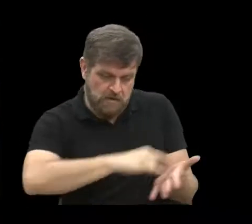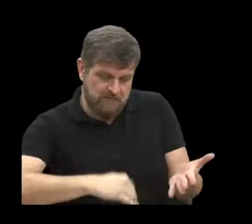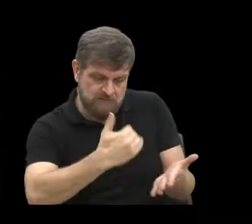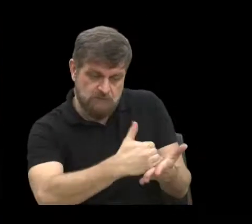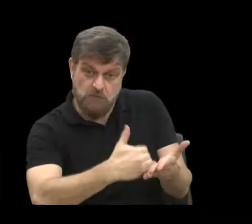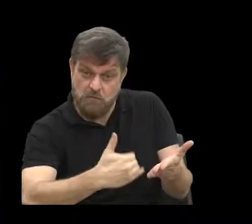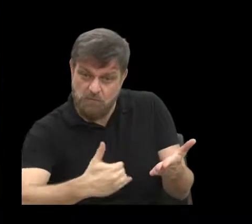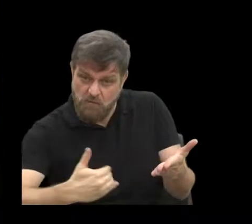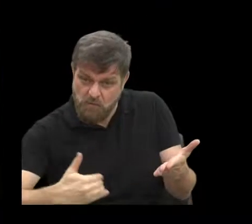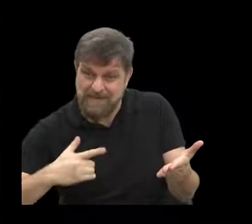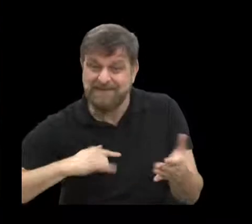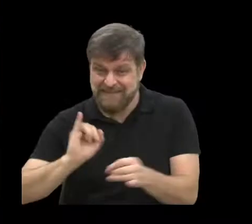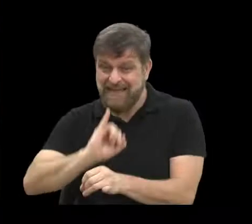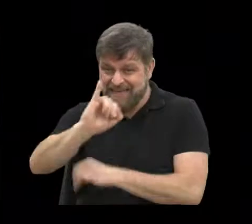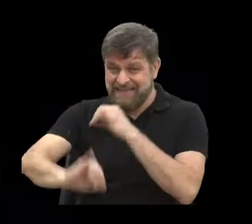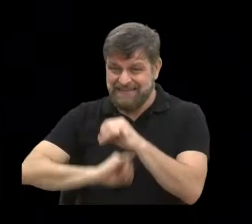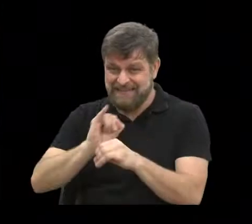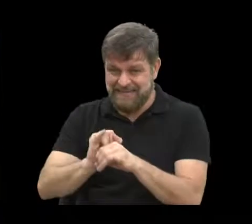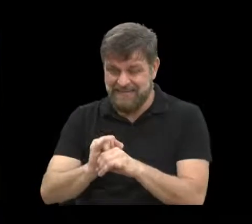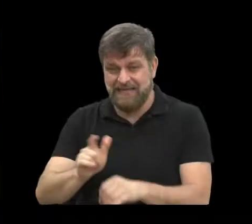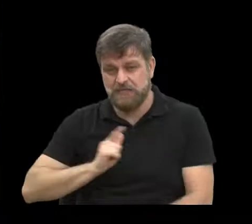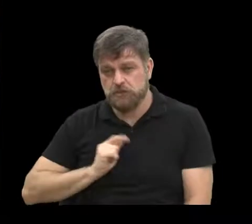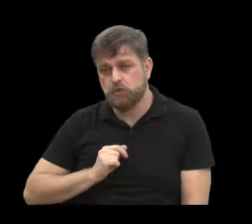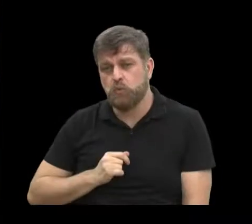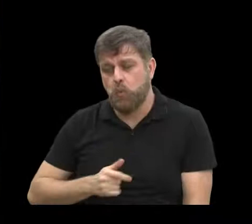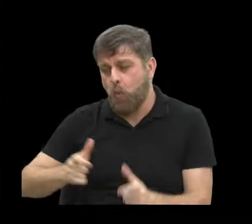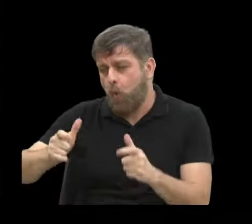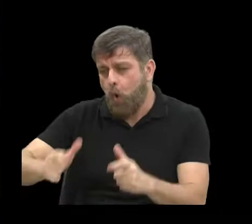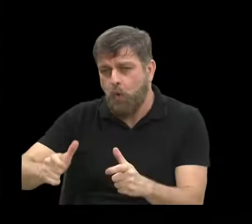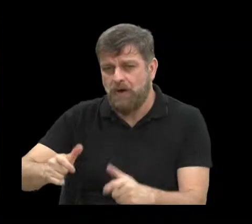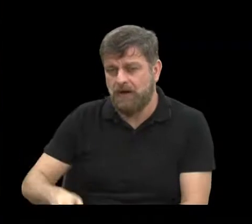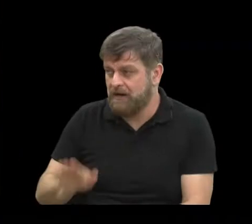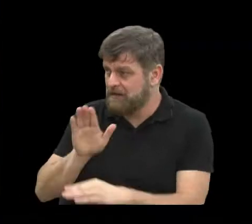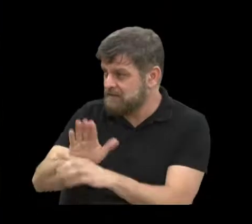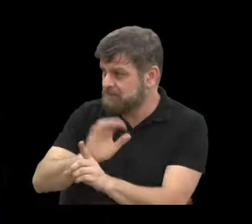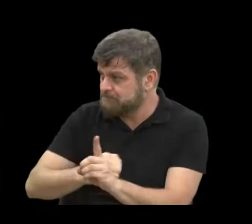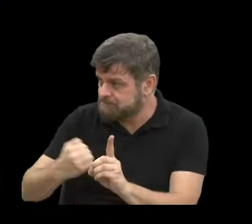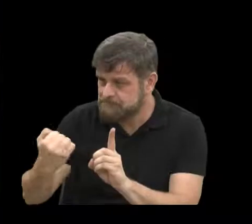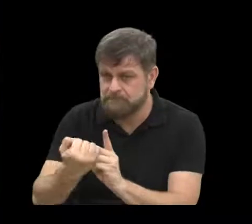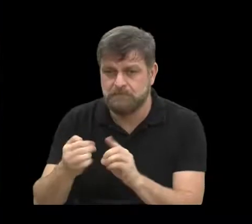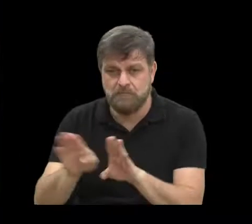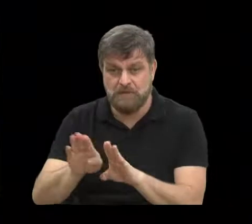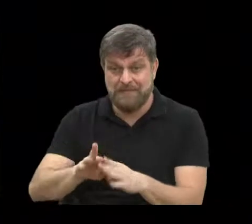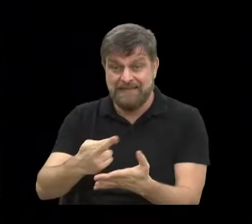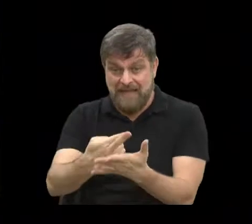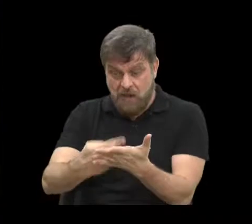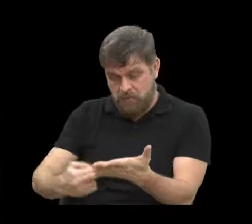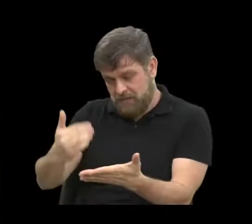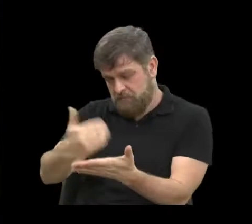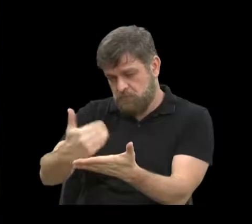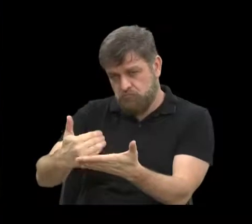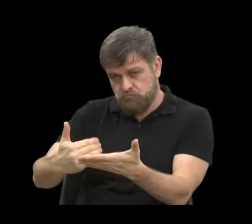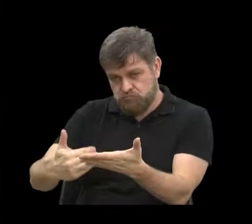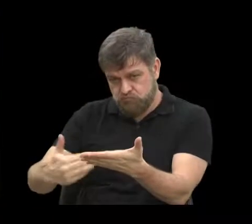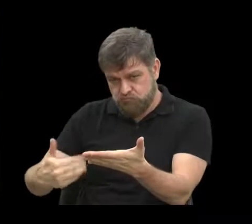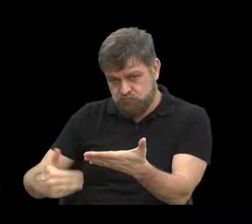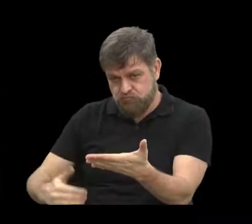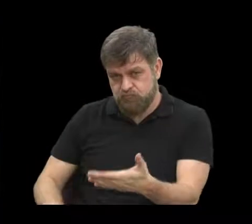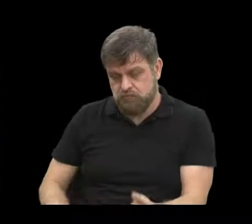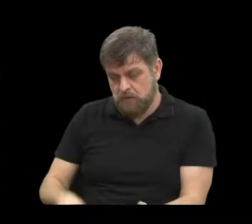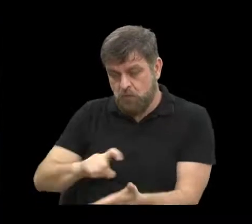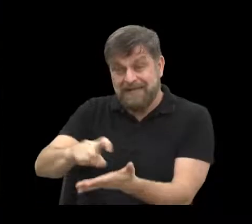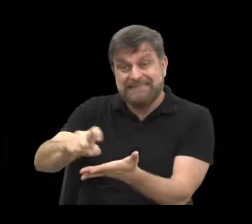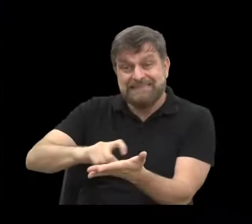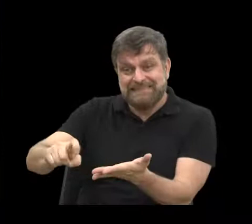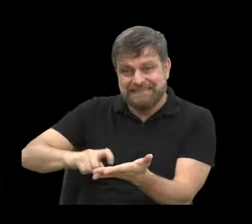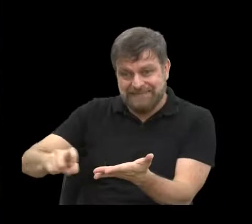pela internet ou nos órgãos de assistência, tem o requerimento lá impresso ou no próprio